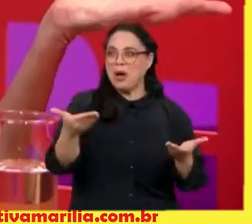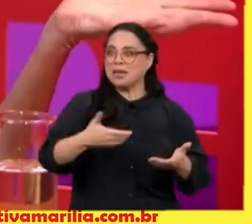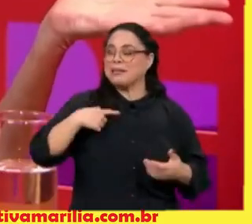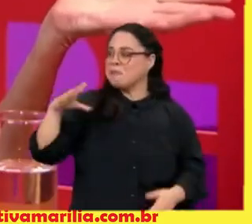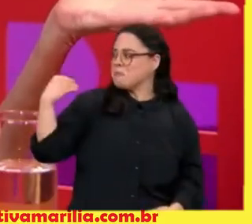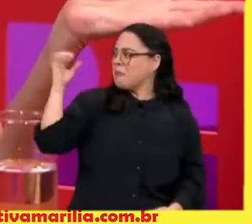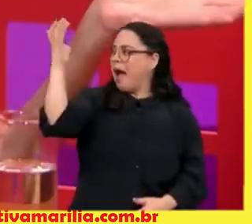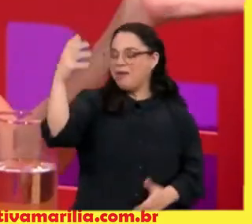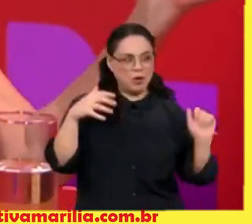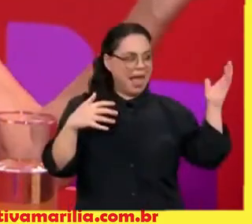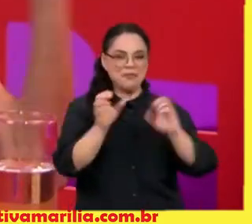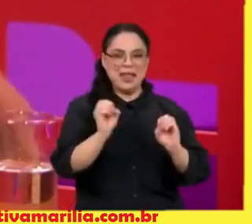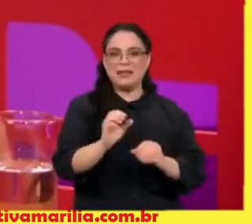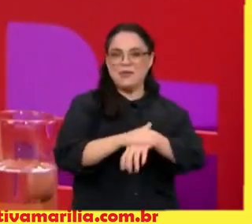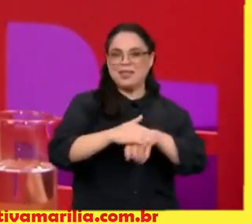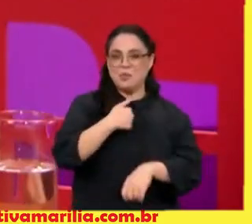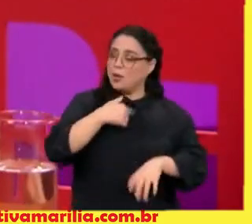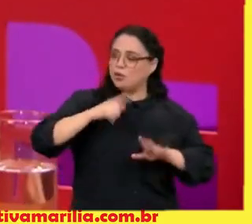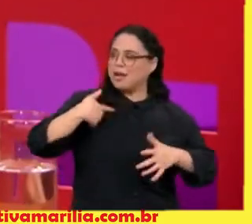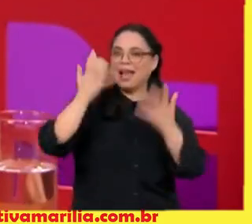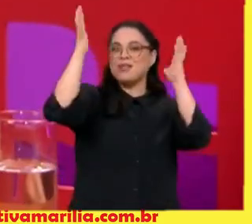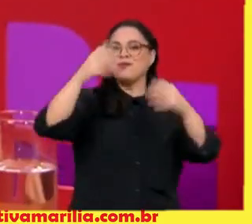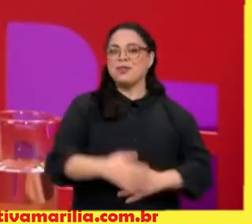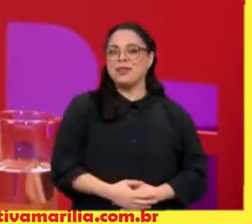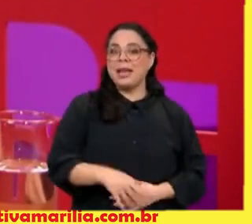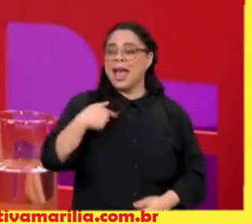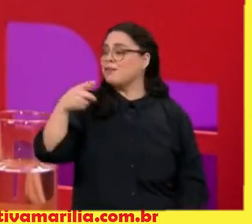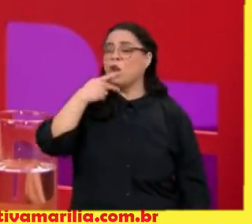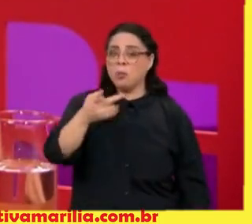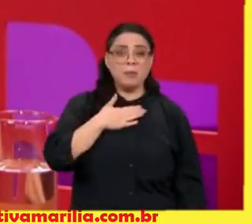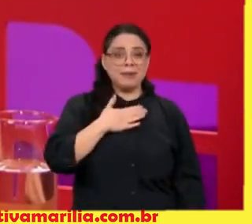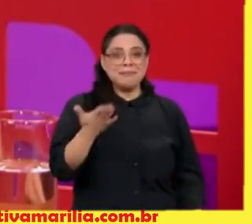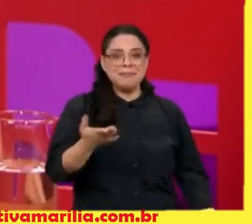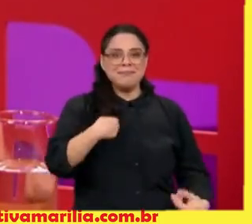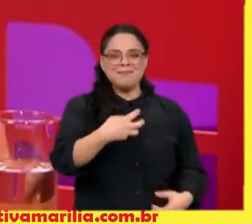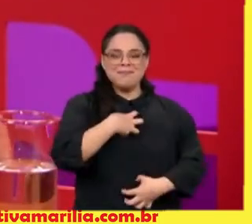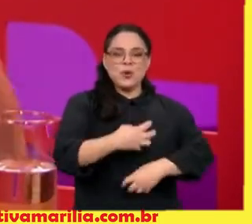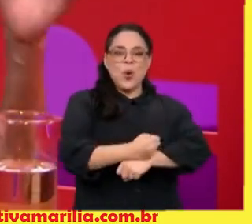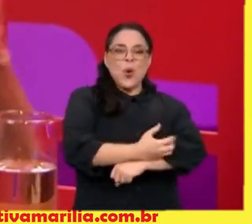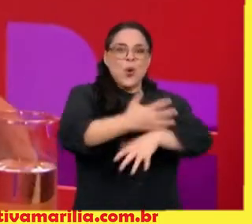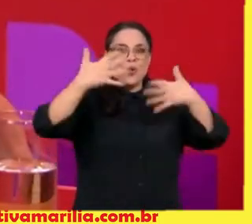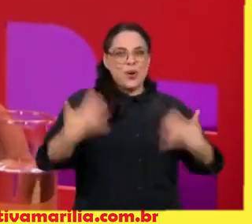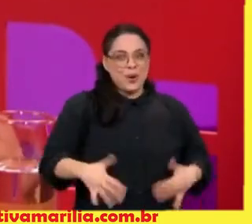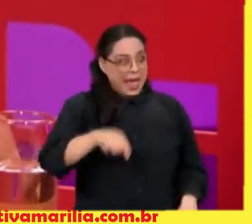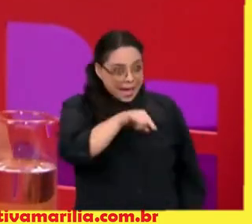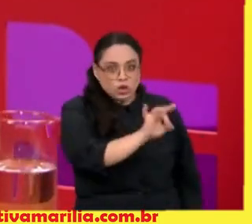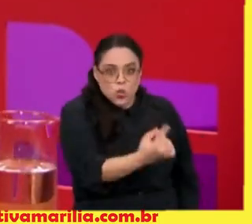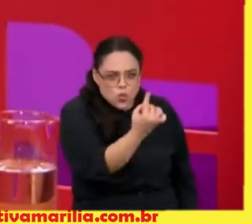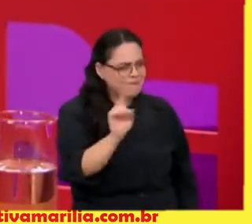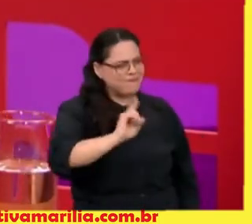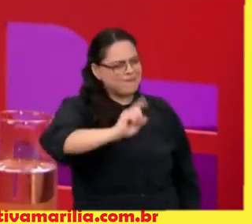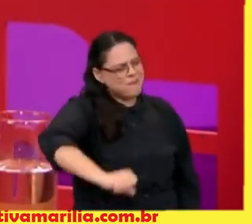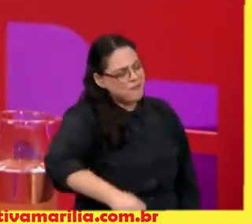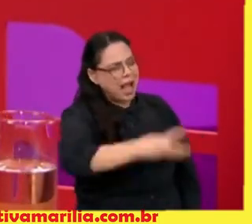você precisar, estou por aqui de novo, né? Claro. Foi assim, foi uma coisa tão gratificante. Mas não só ele, muitos outros foram. Claro. Mas é que esse